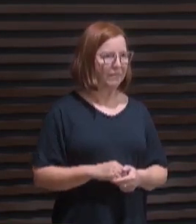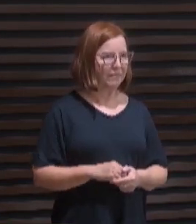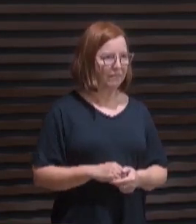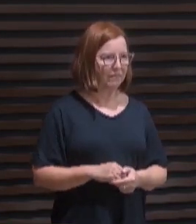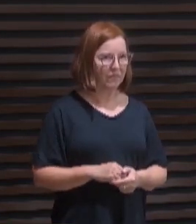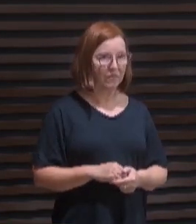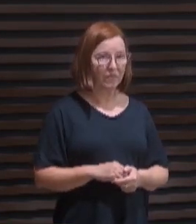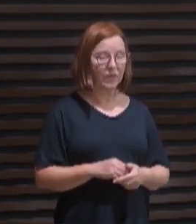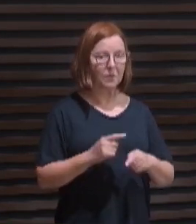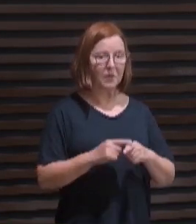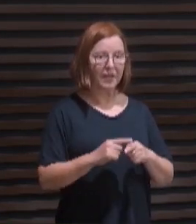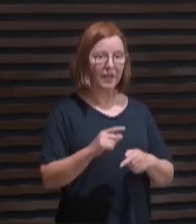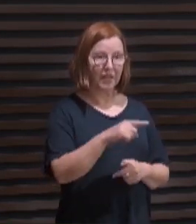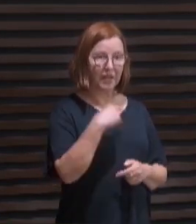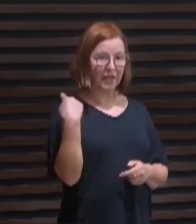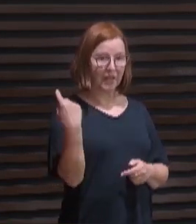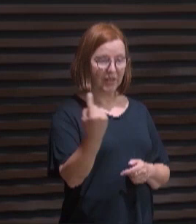Porque nós somos seres